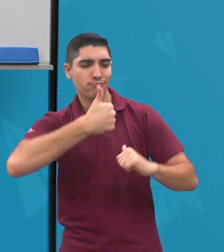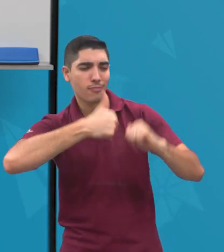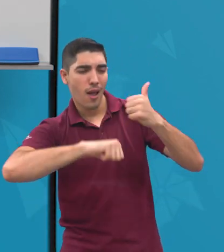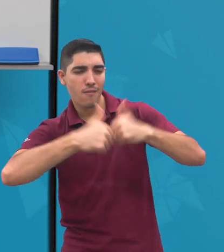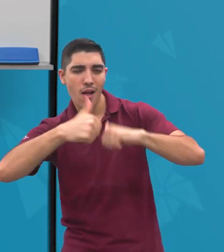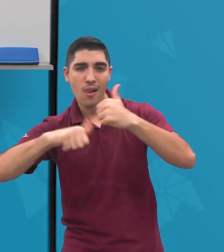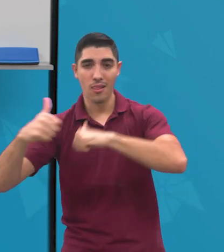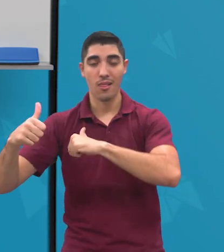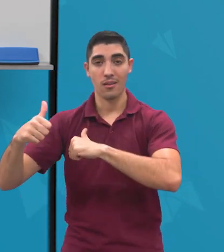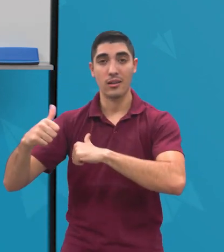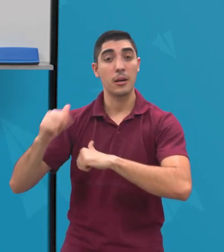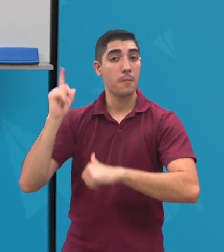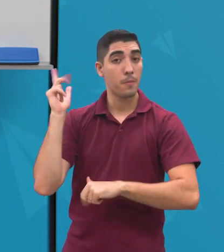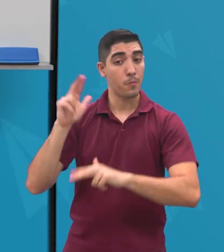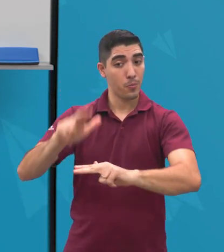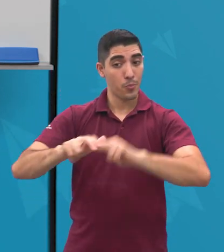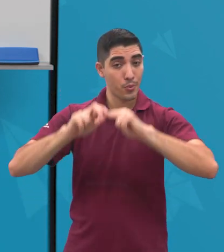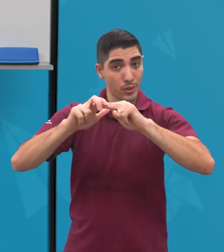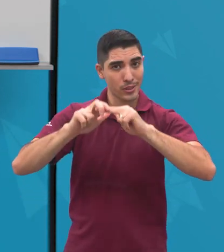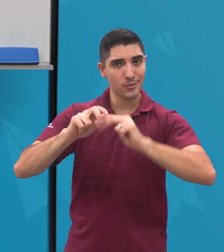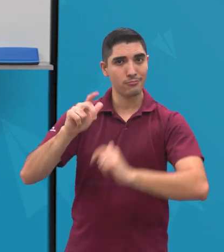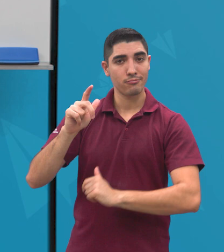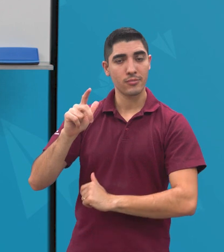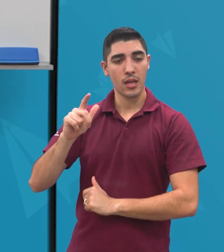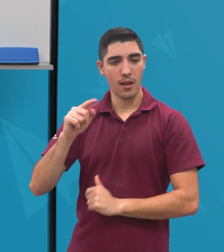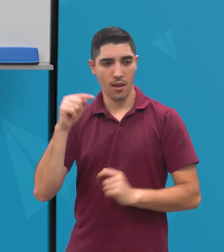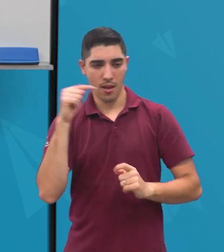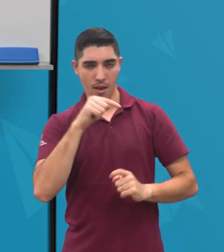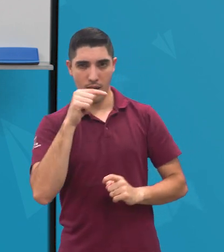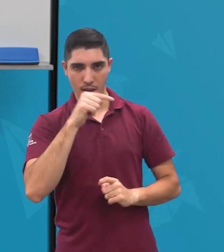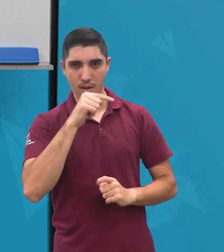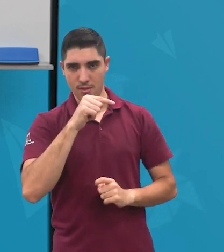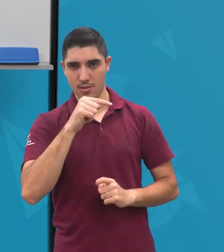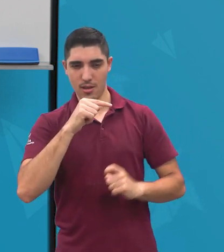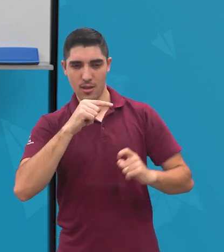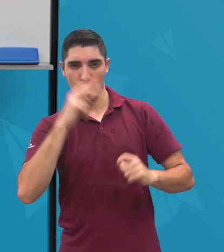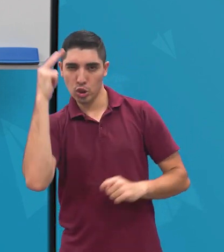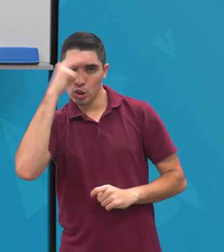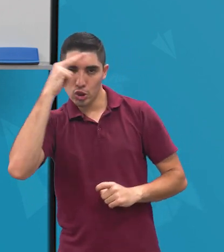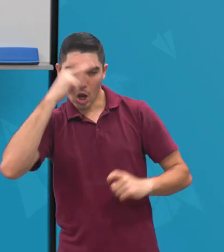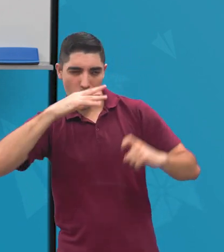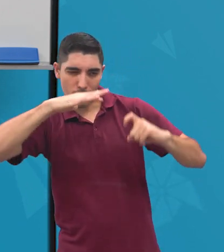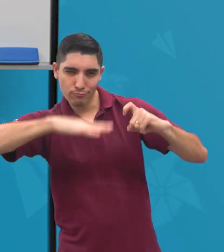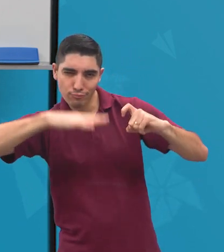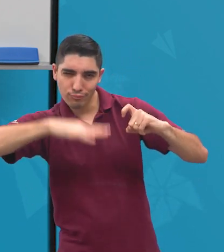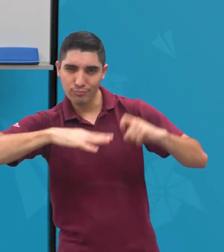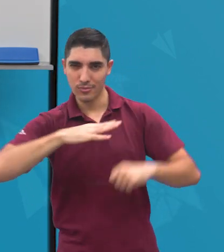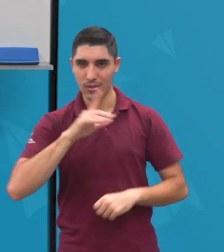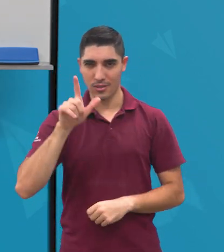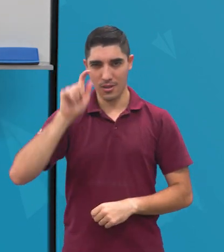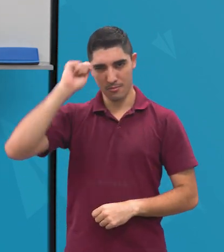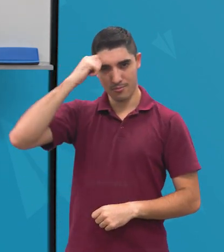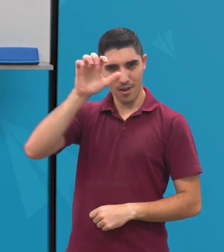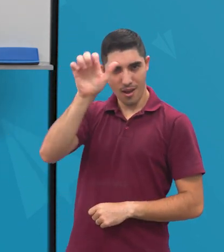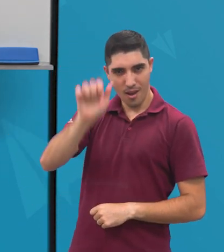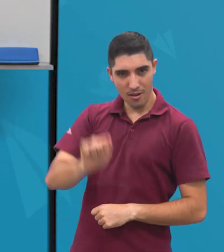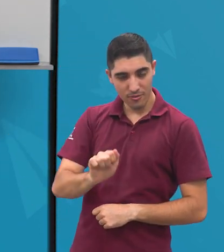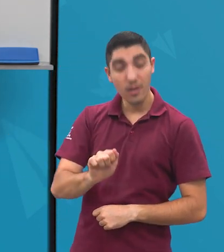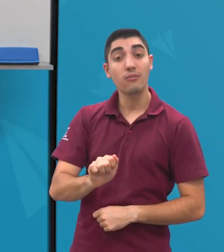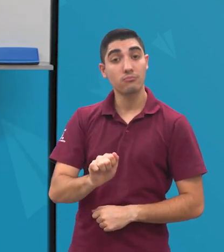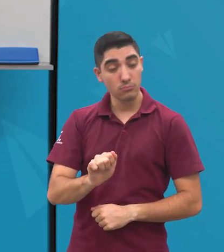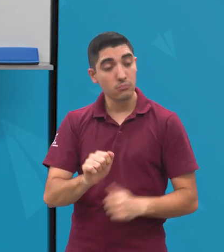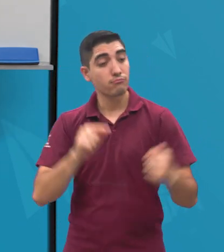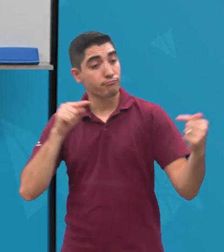um conhecimento sobre mitologias africanas que ampliem os